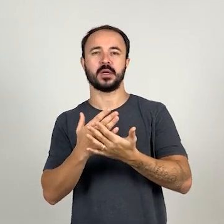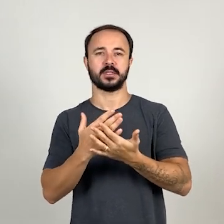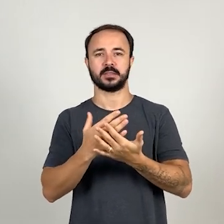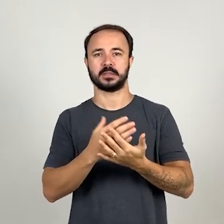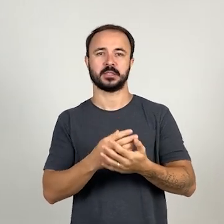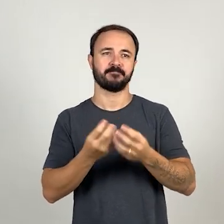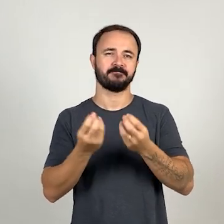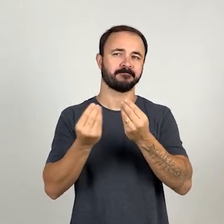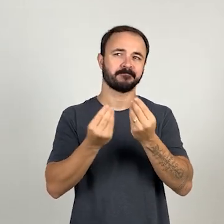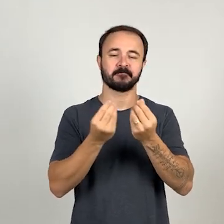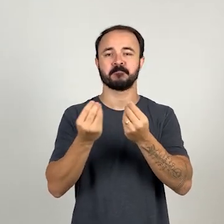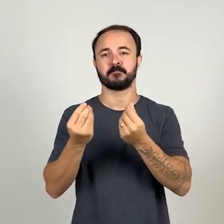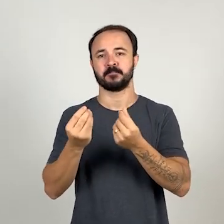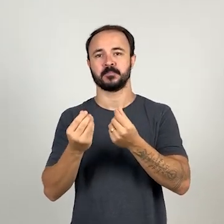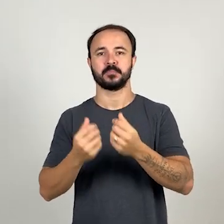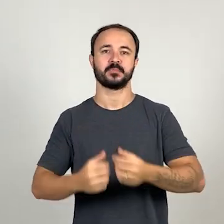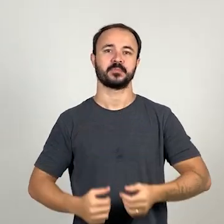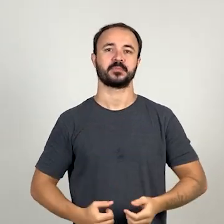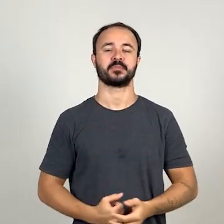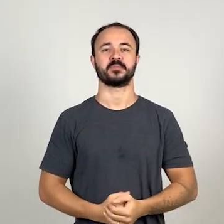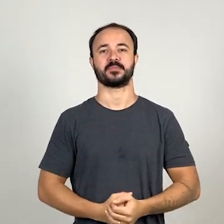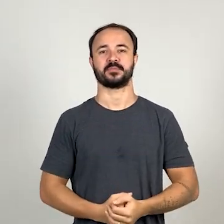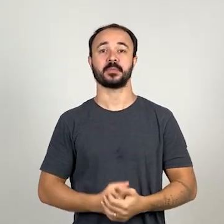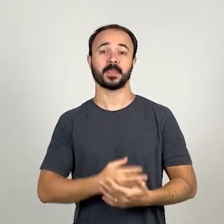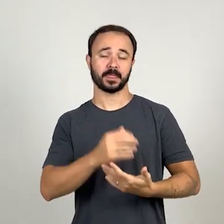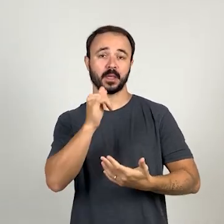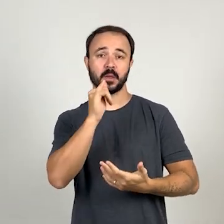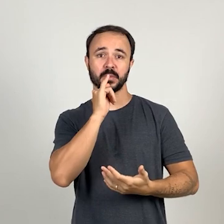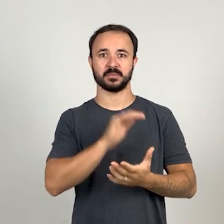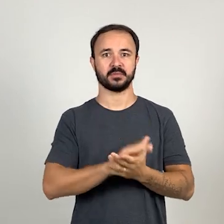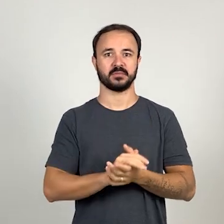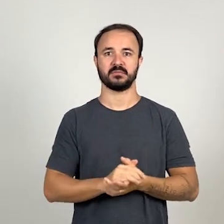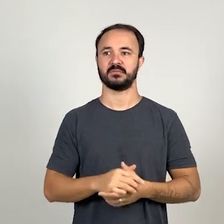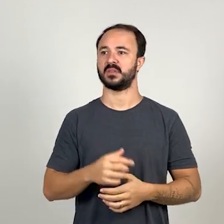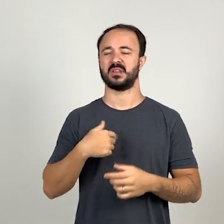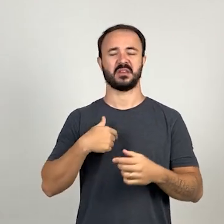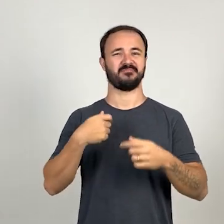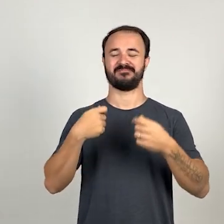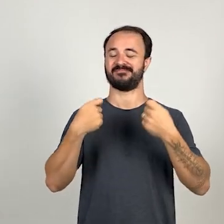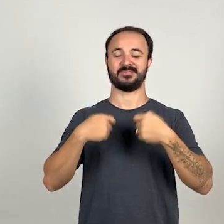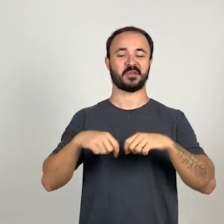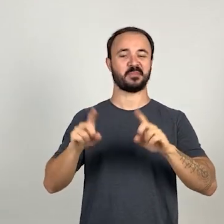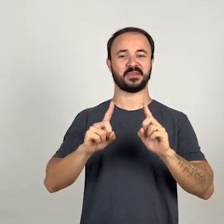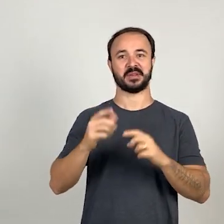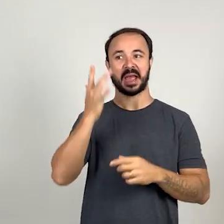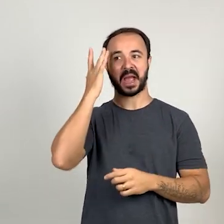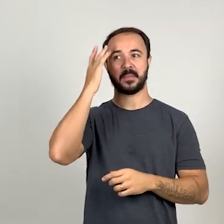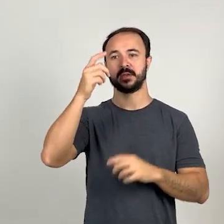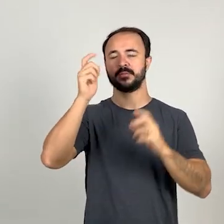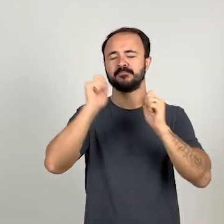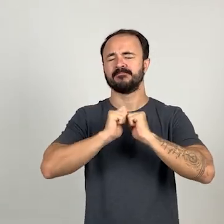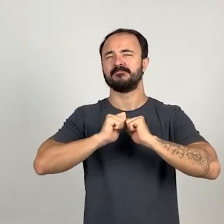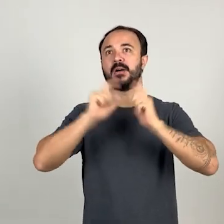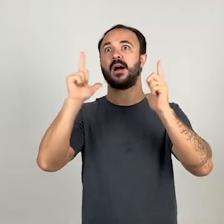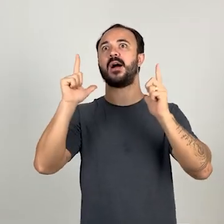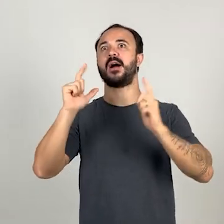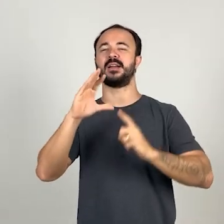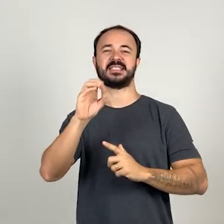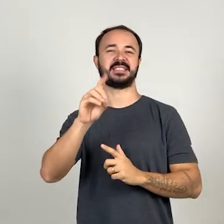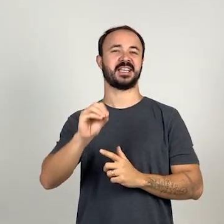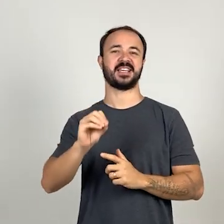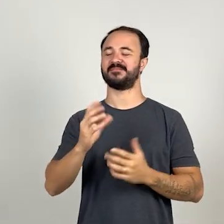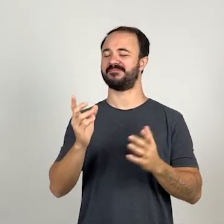to get up early tomorrow because it's Sunday. Eu não preciso levantar cedo amanhã porque será